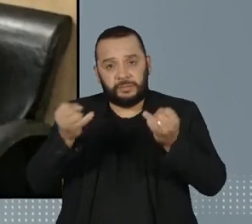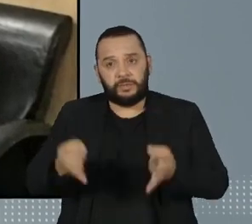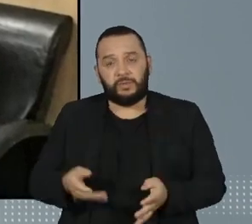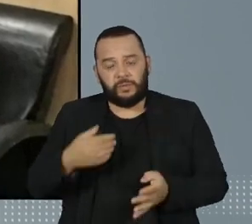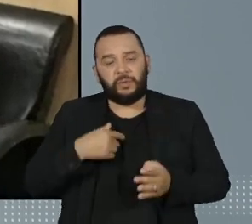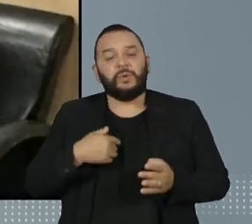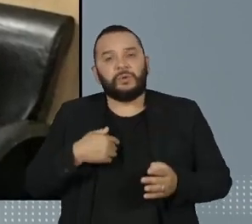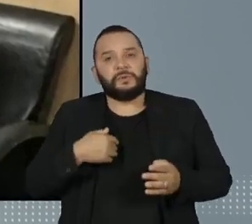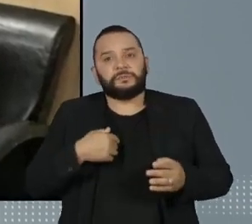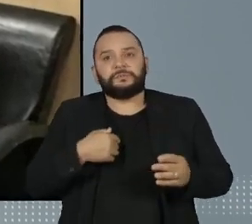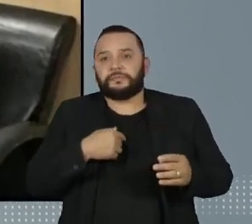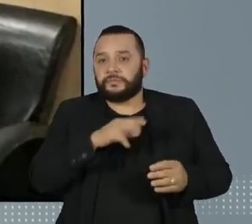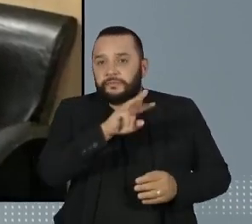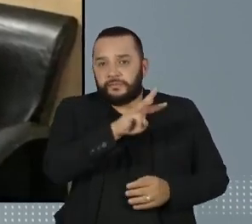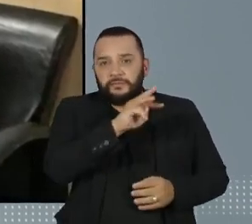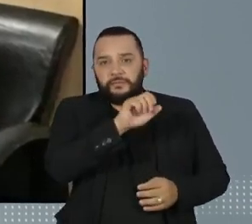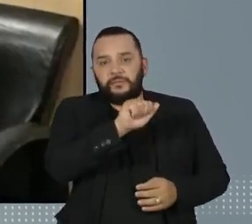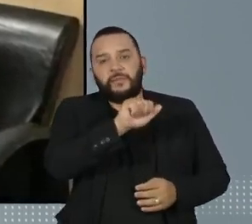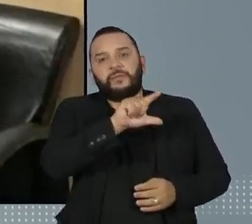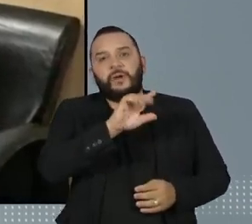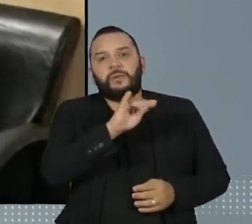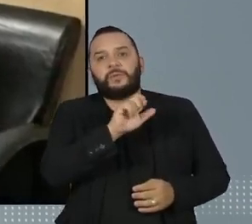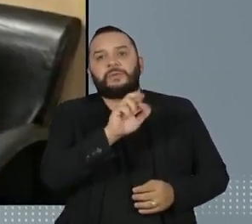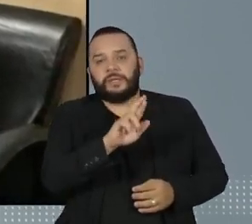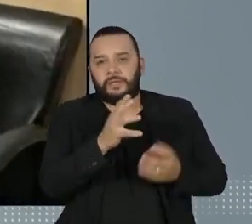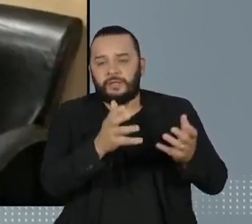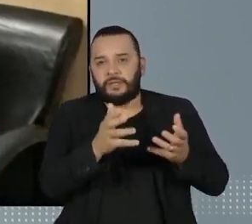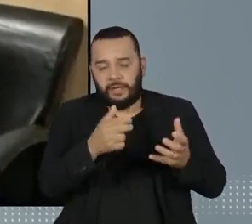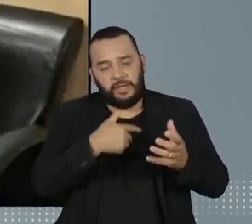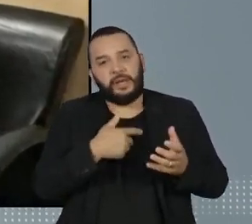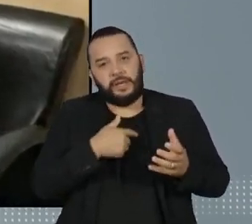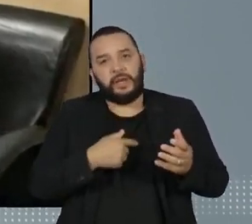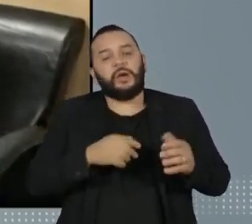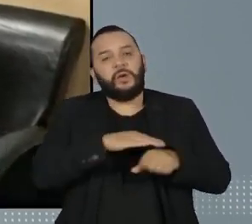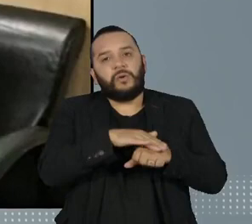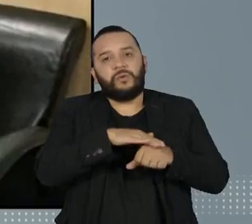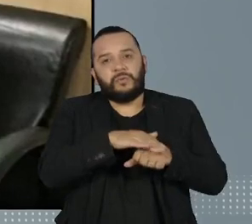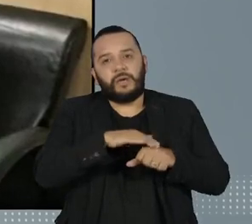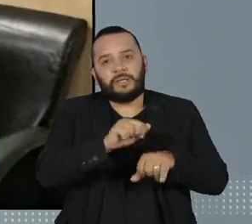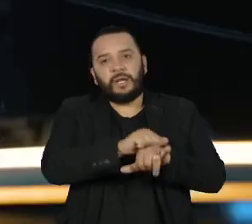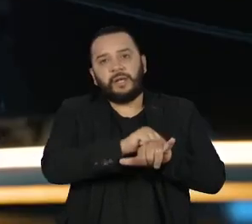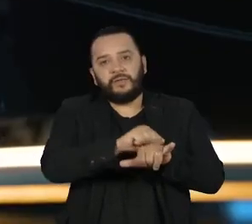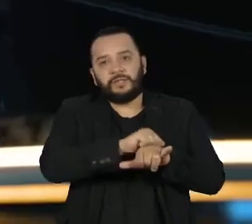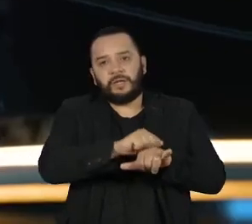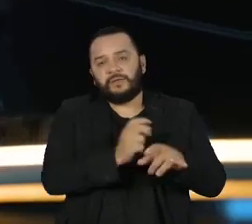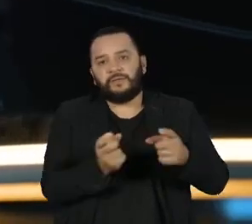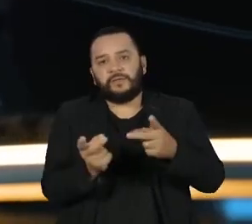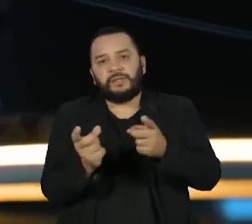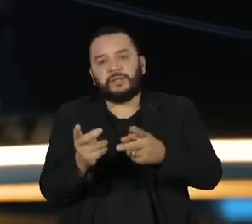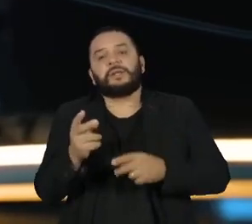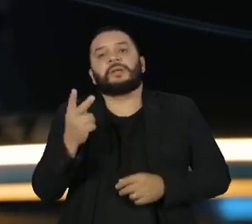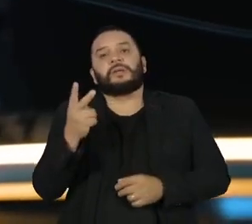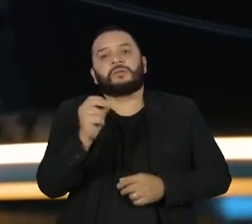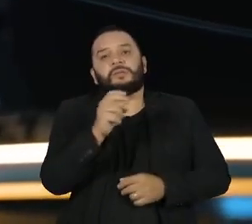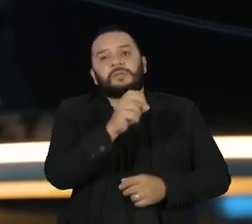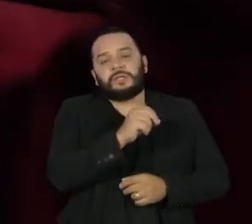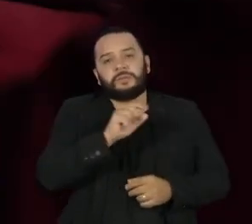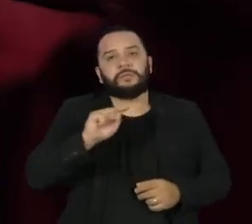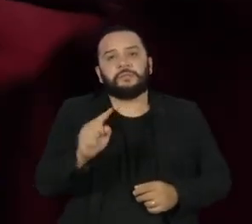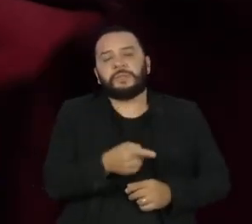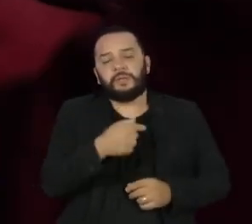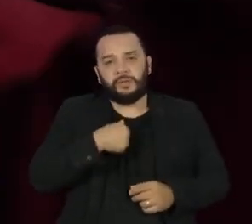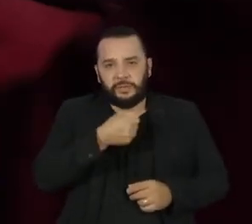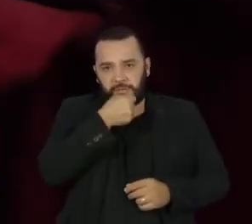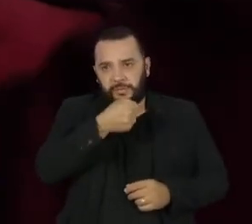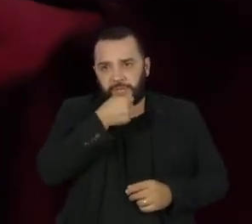de vender as conversas hackeadas da lava jato por 200 mil a imprensa além da participação no